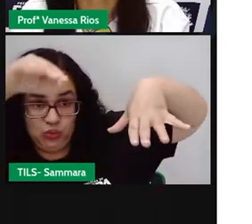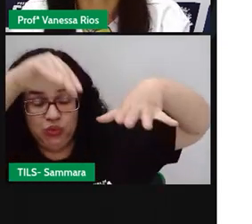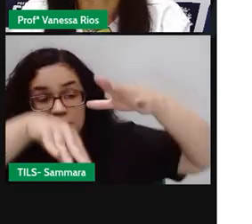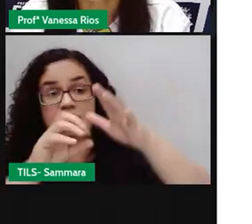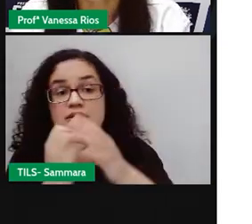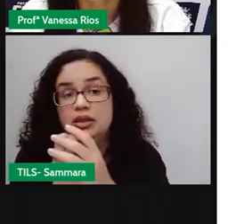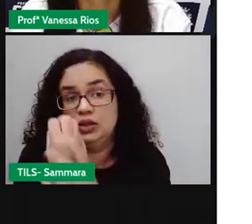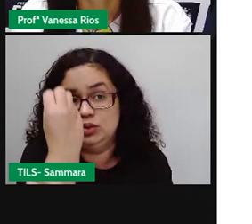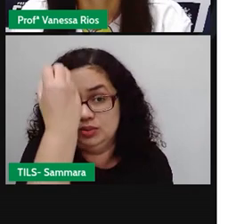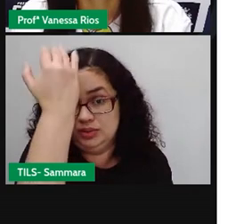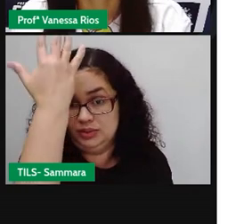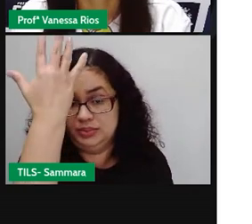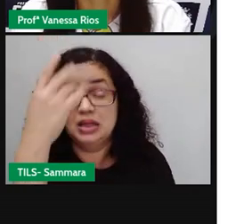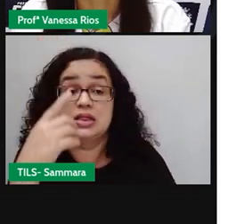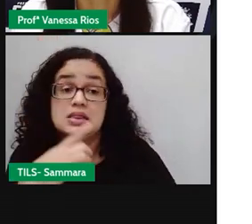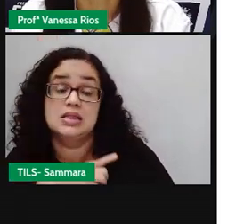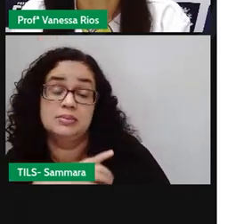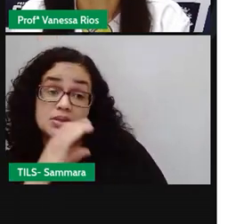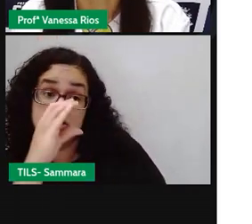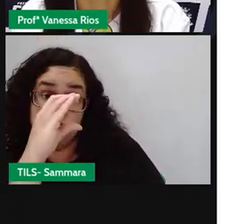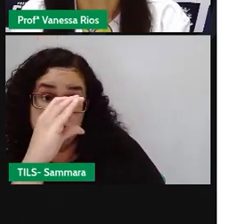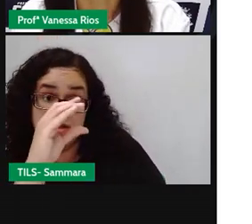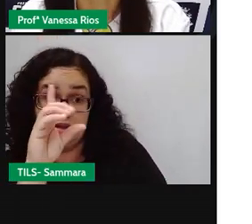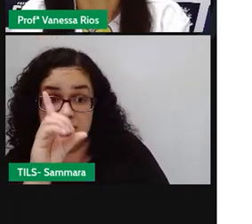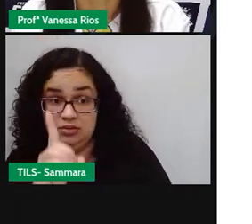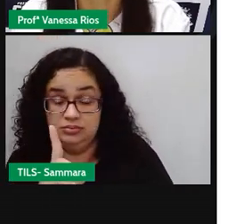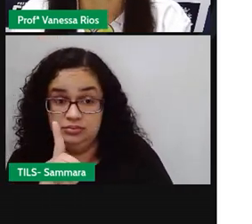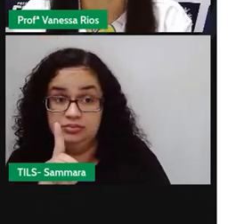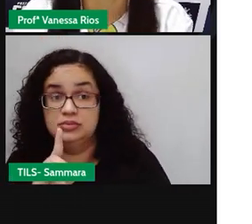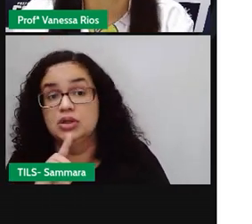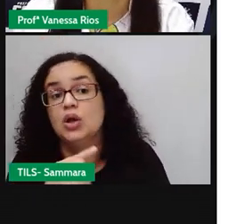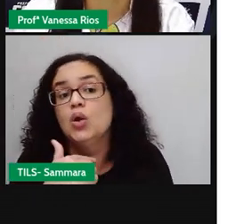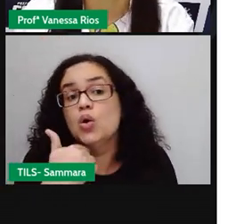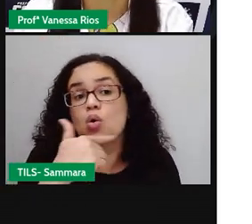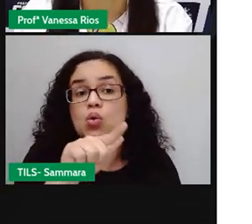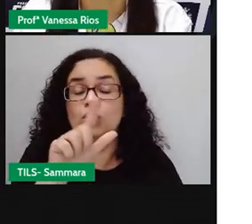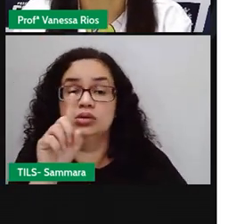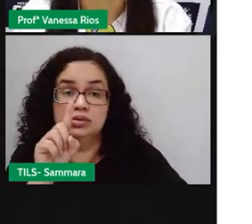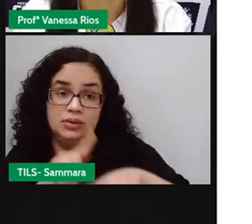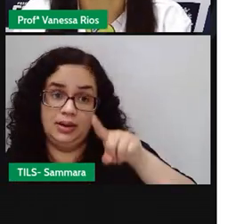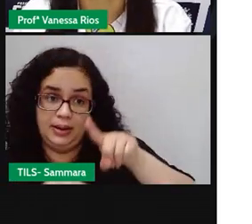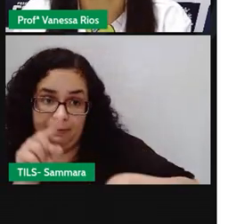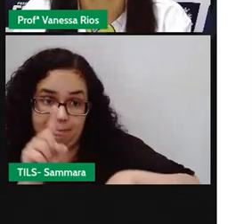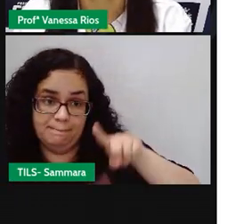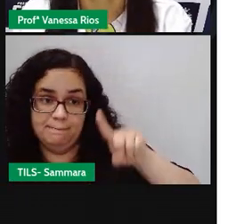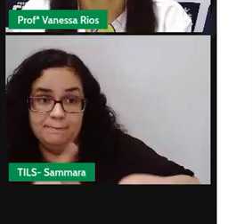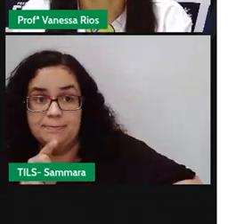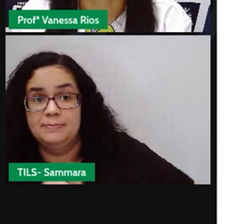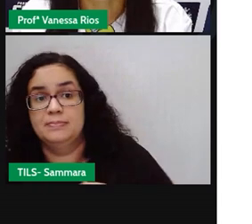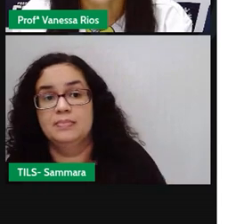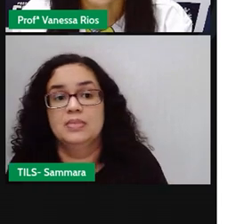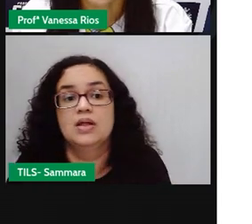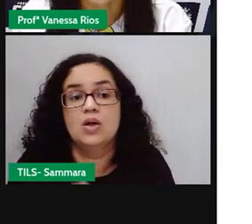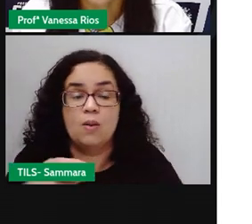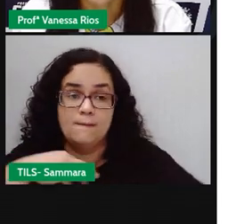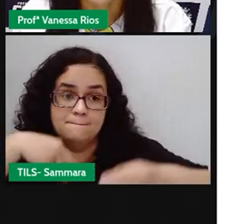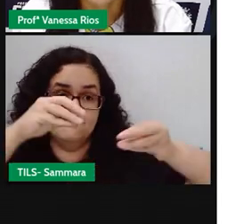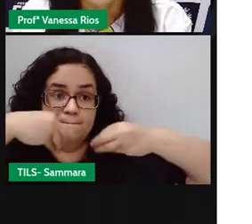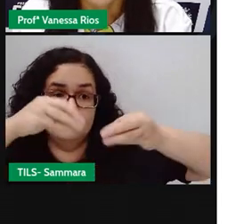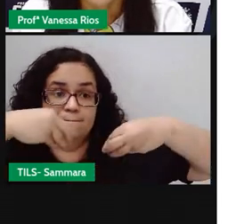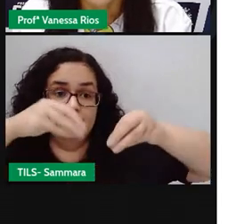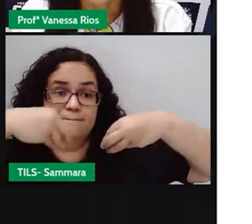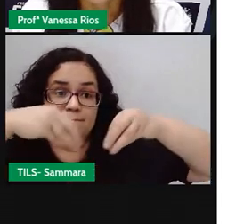uma plantinha. E também o CD, que é feito de um outro tipo de material, que é o